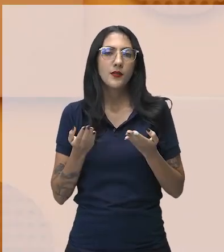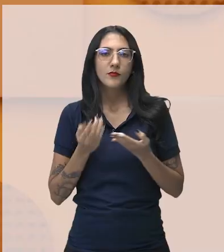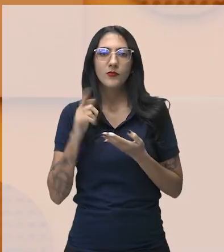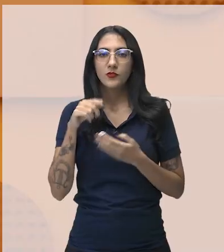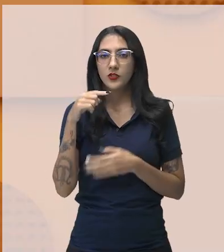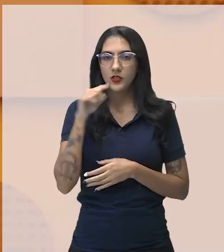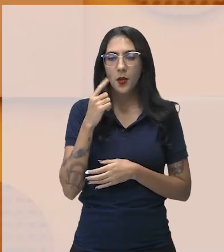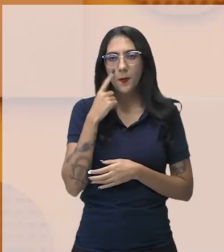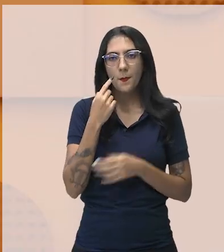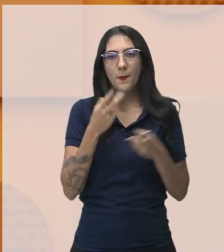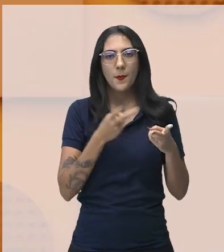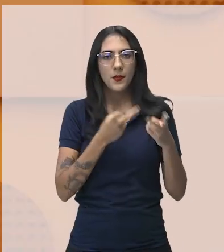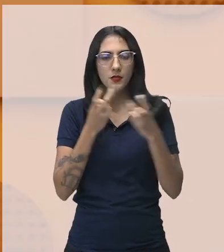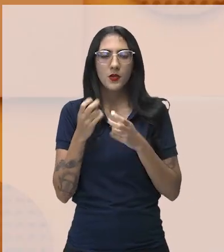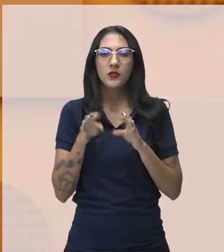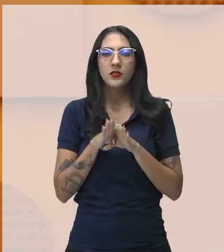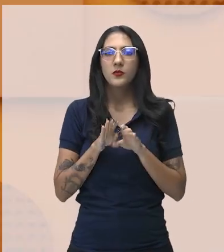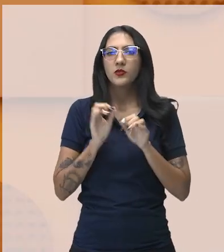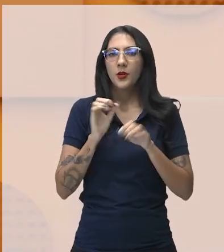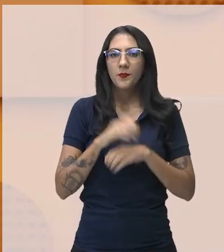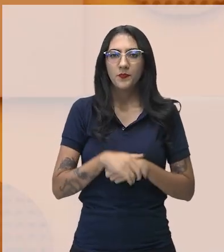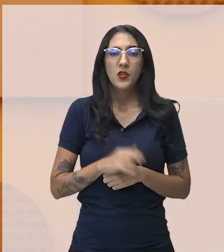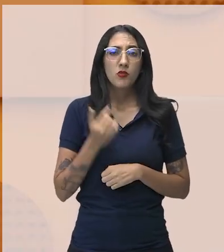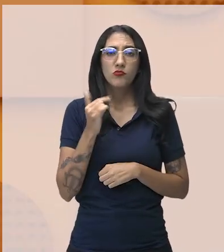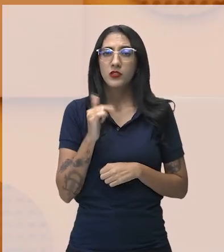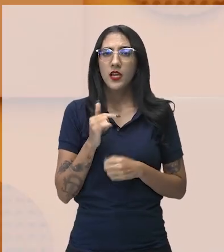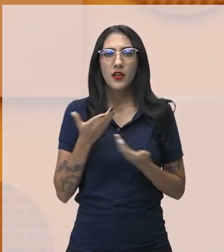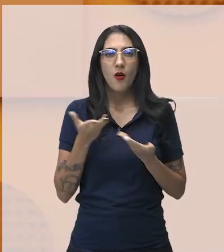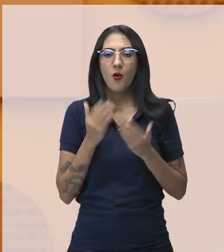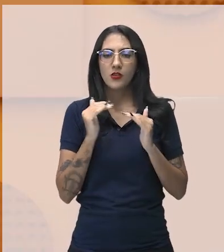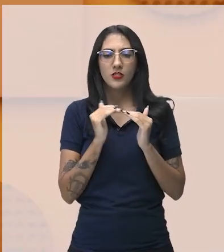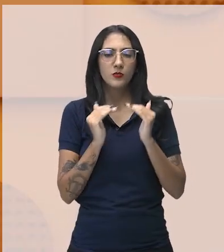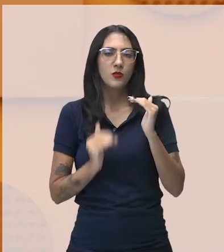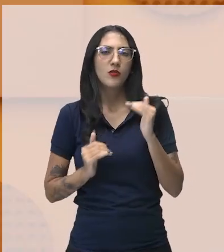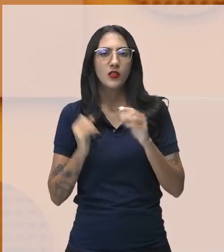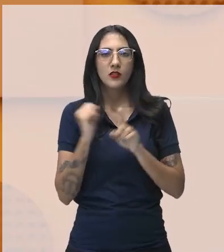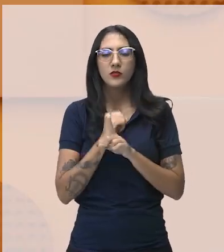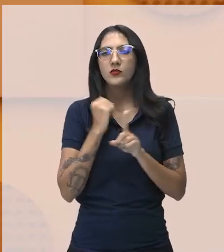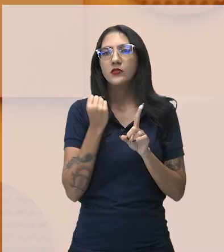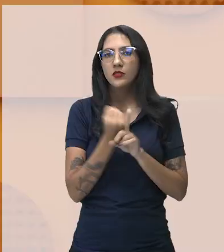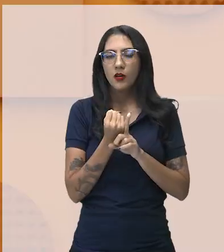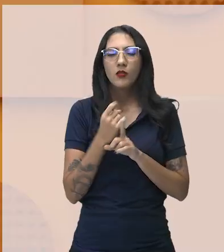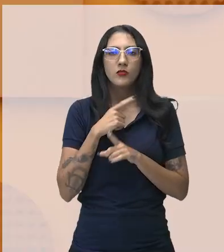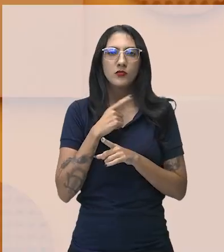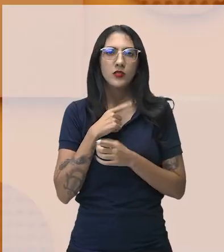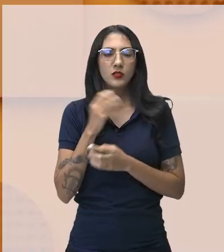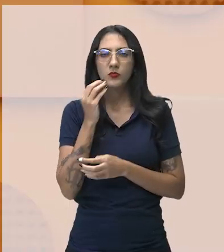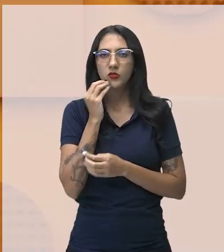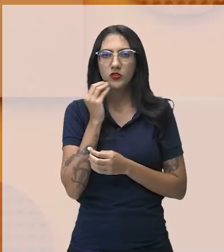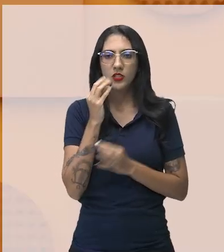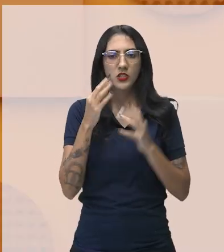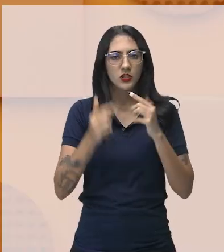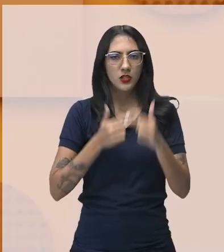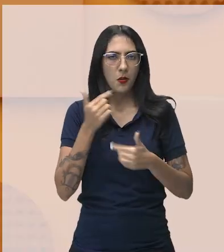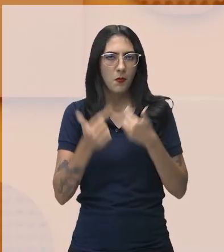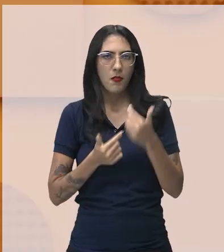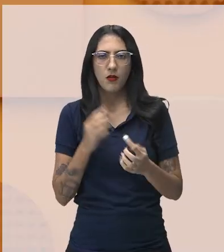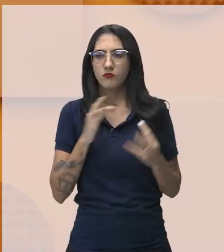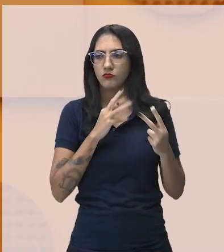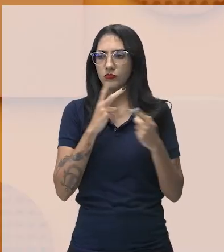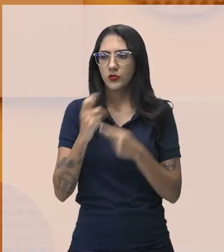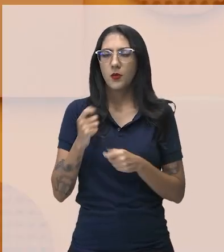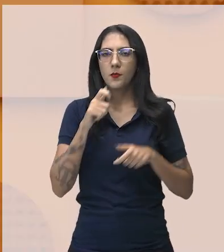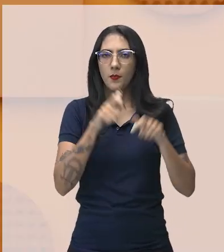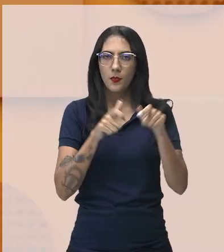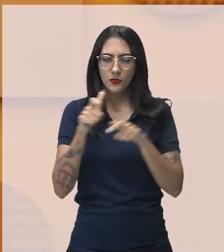ali essa parte de não ocorrer a desigualdade social, tendo o pleno emprego ali para a população também,